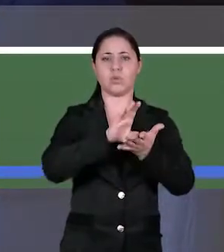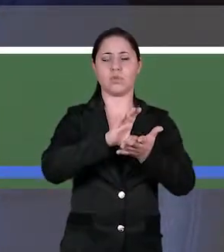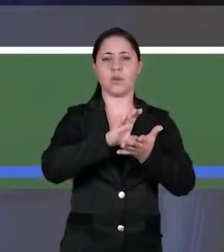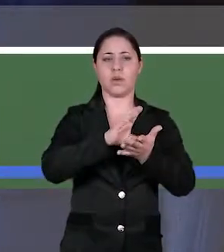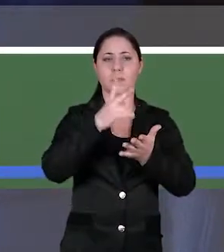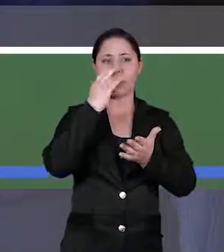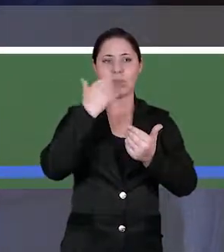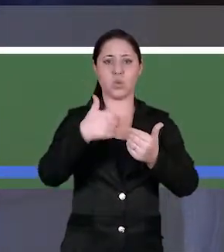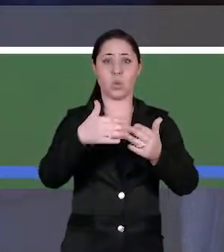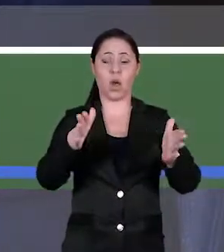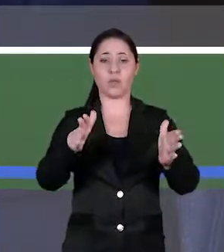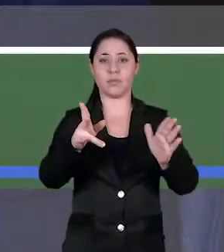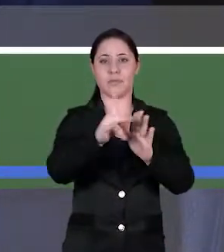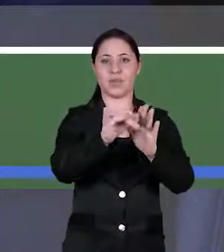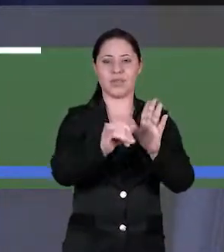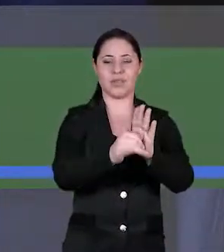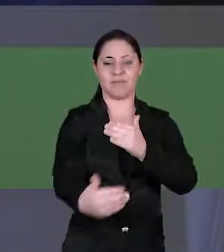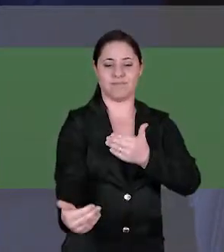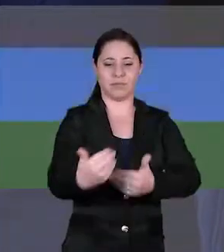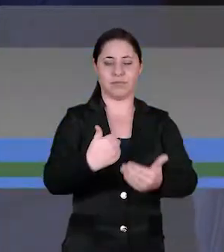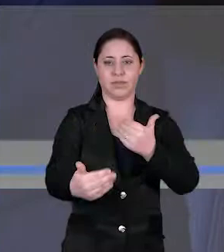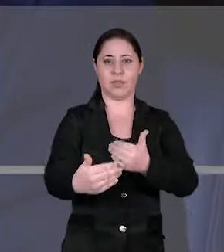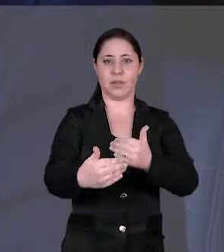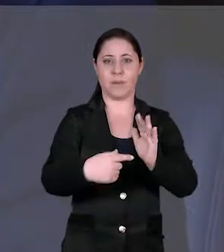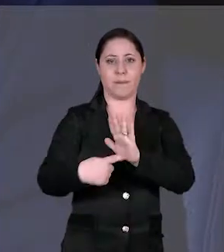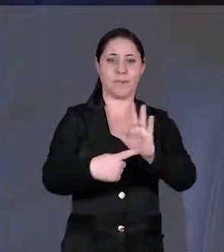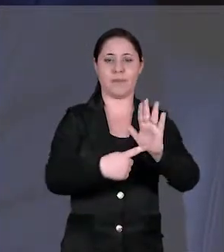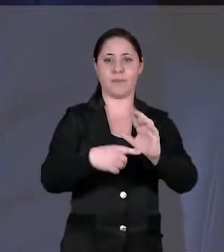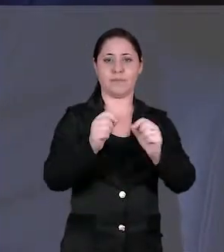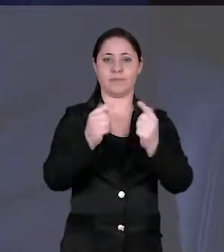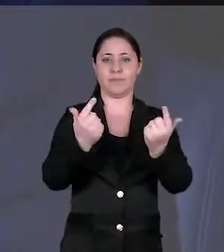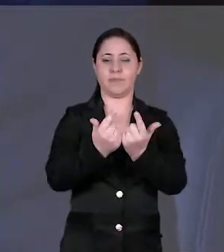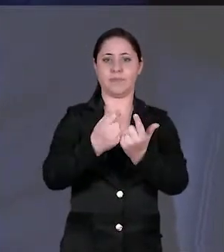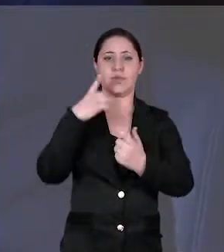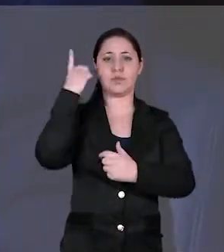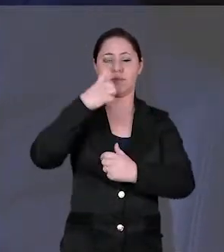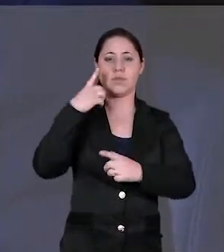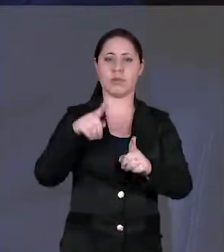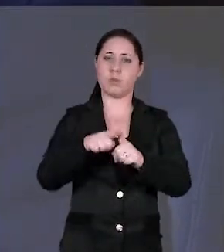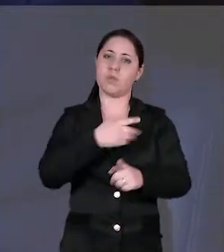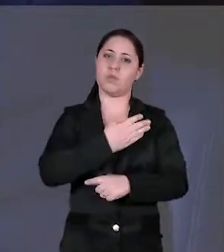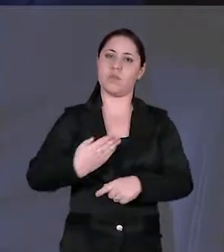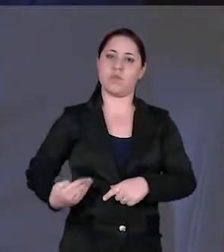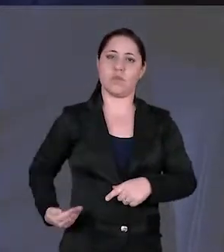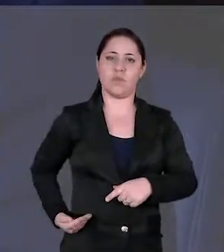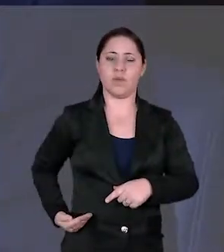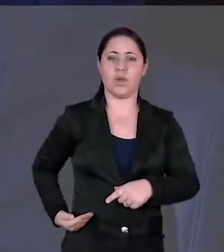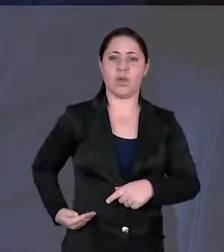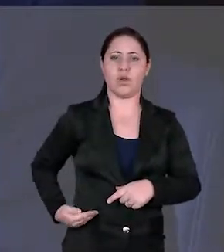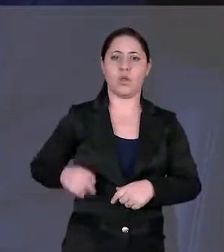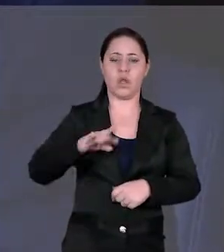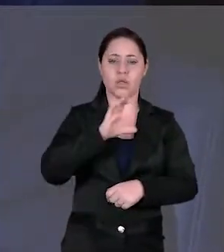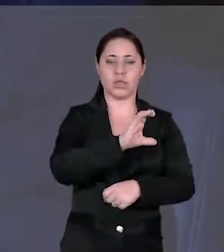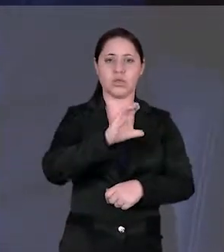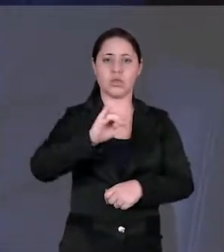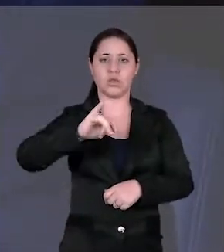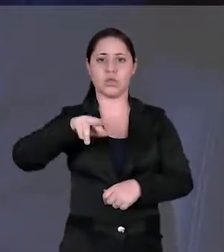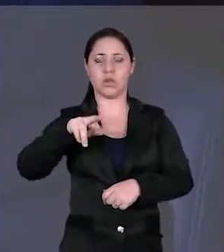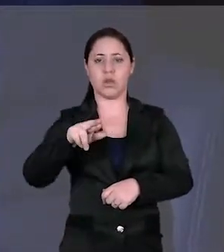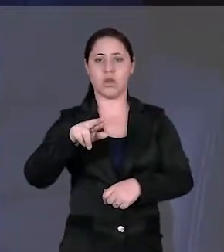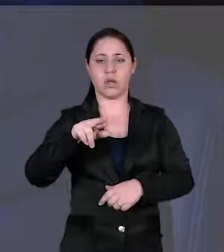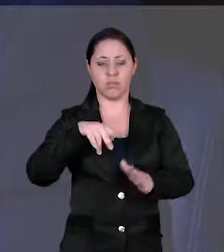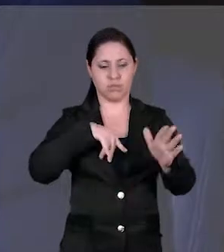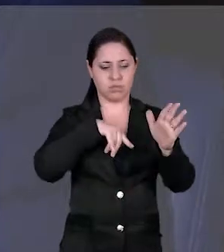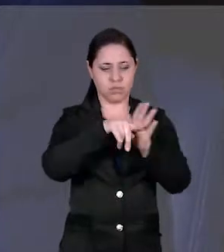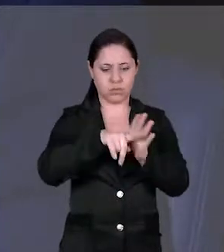que é a porta de entrada dos projetos que são apresentados aqui na Assembleia, pelos parlamentares ou até mesmo pelo governo. E a